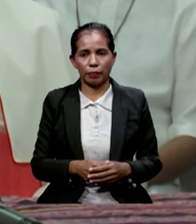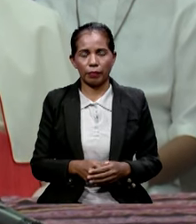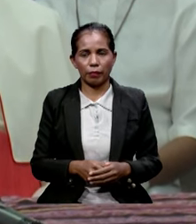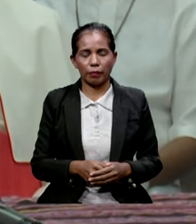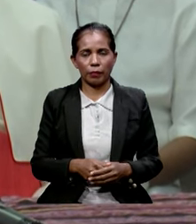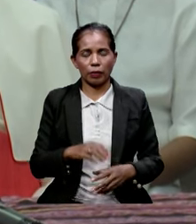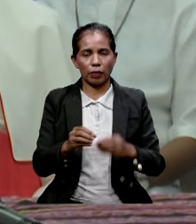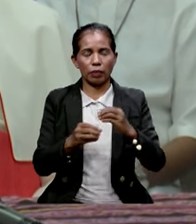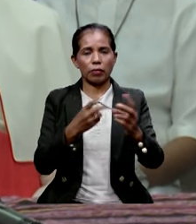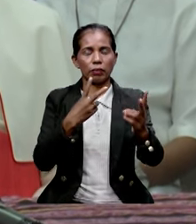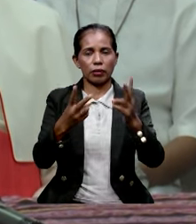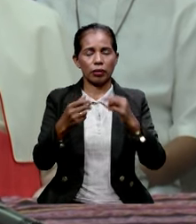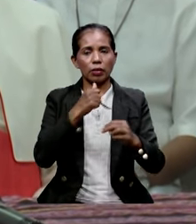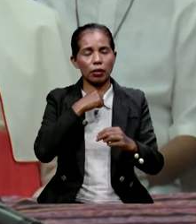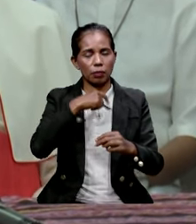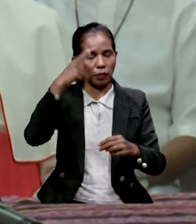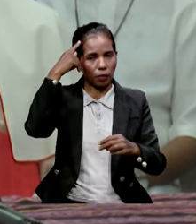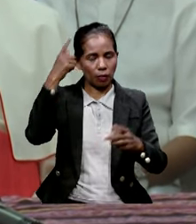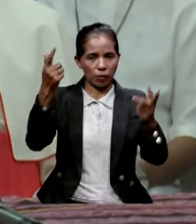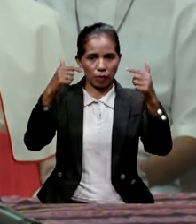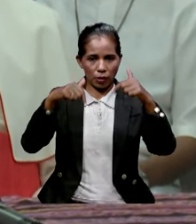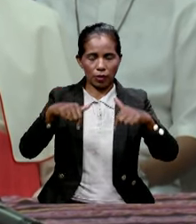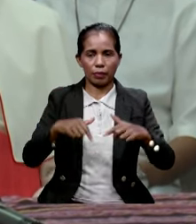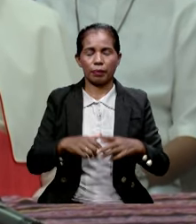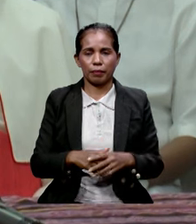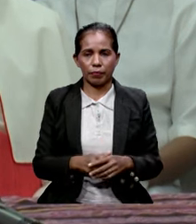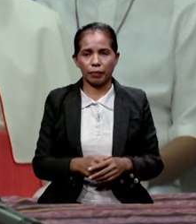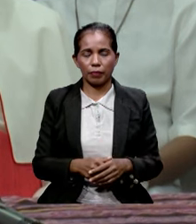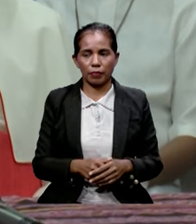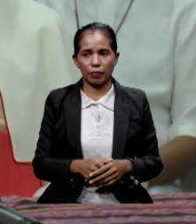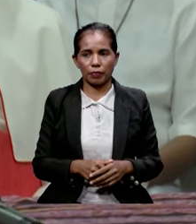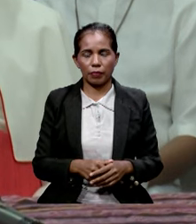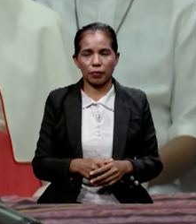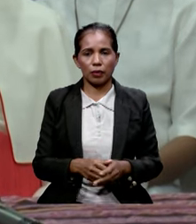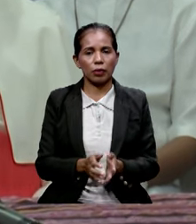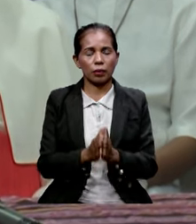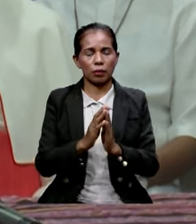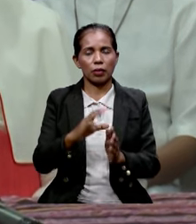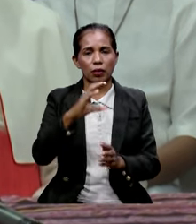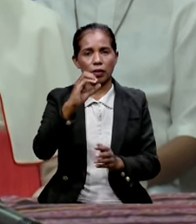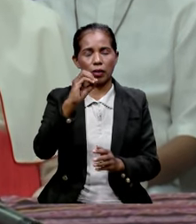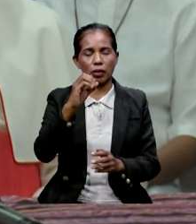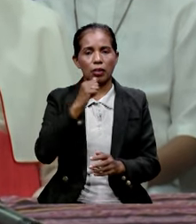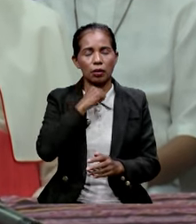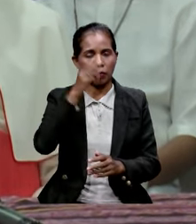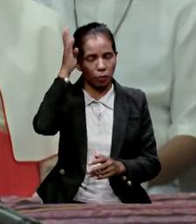visita, essa parte, está aqui o secretário e o representante da parte